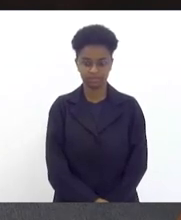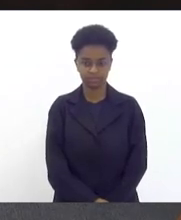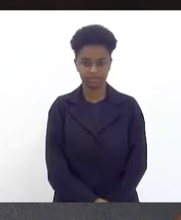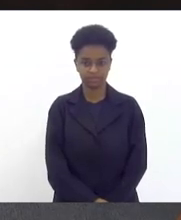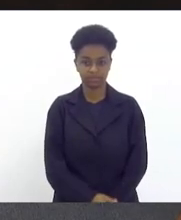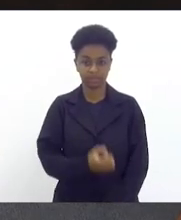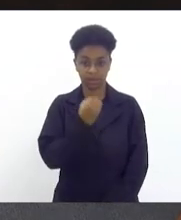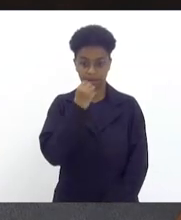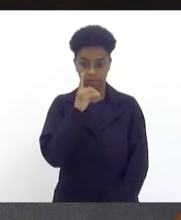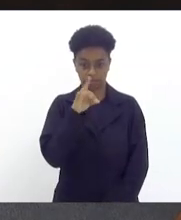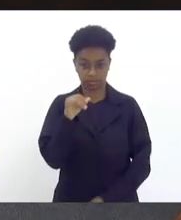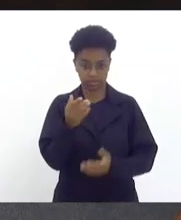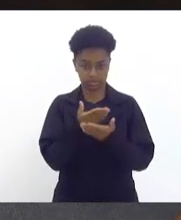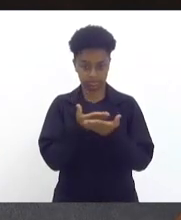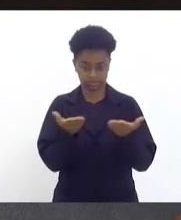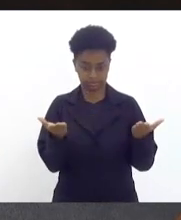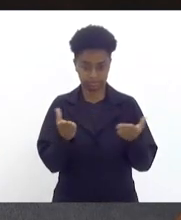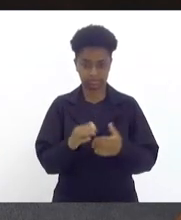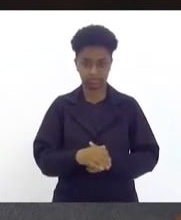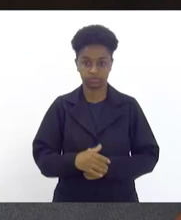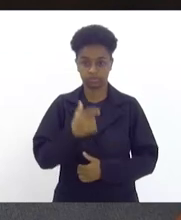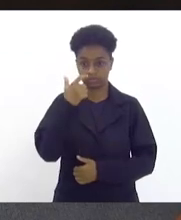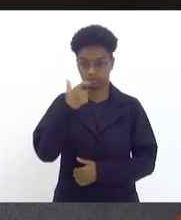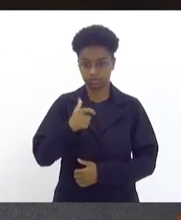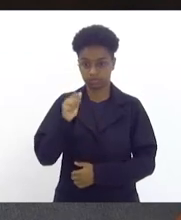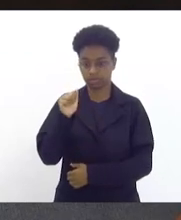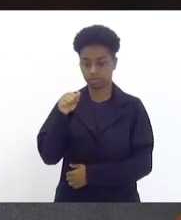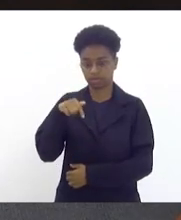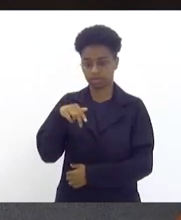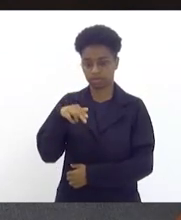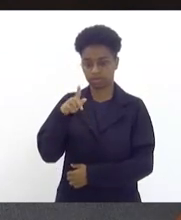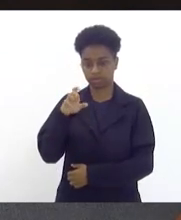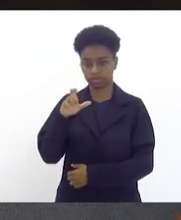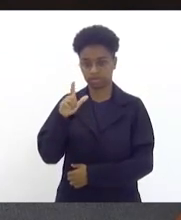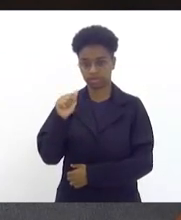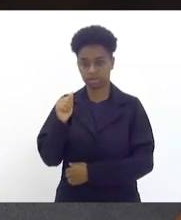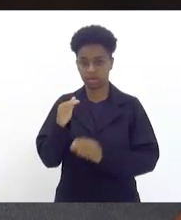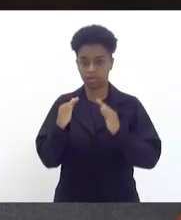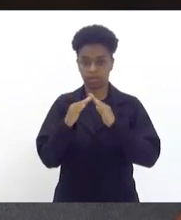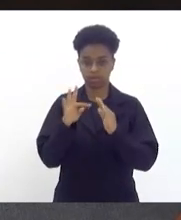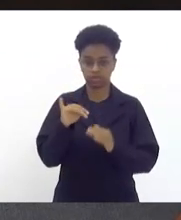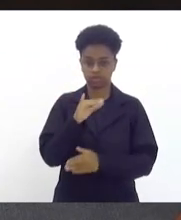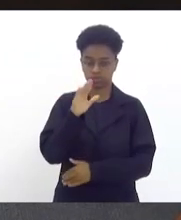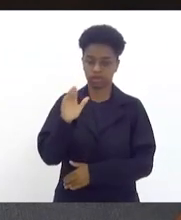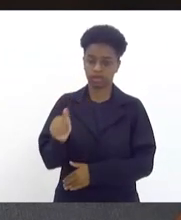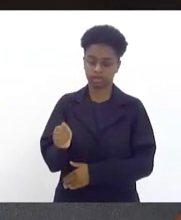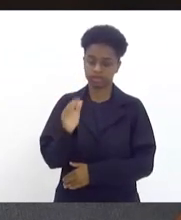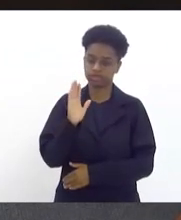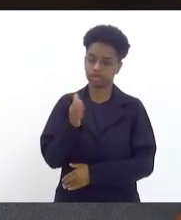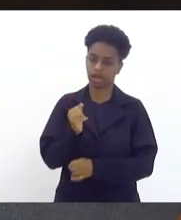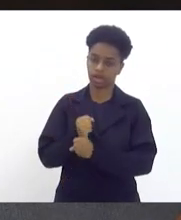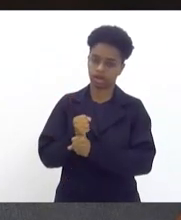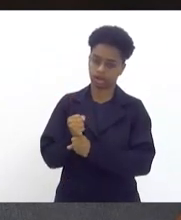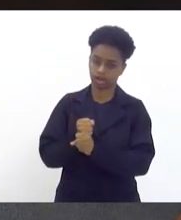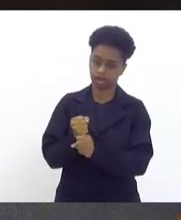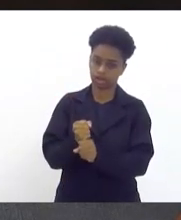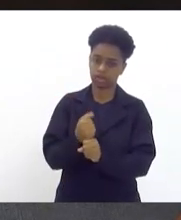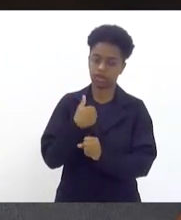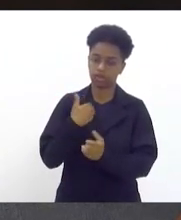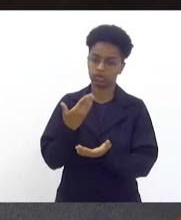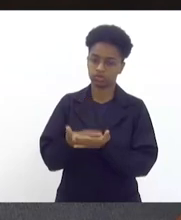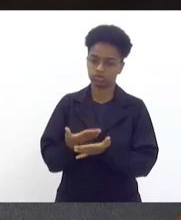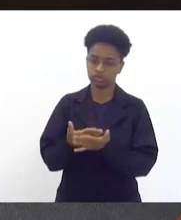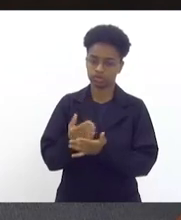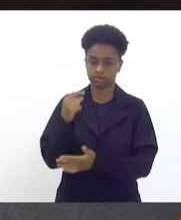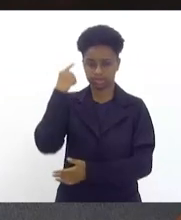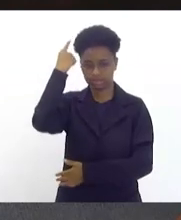Bom dia a todos sou Ângela Simões moradora da Tijuca há muito tempo estudei no